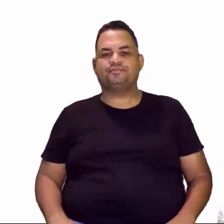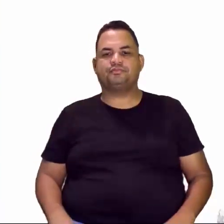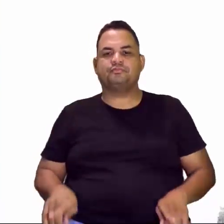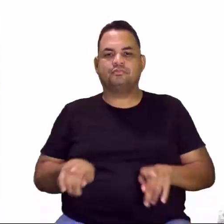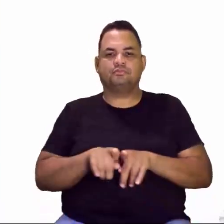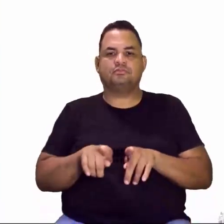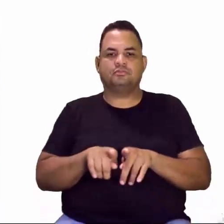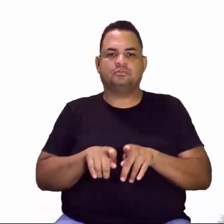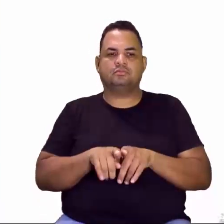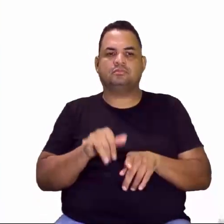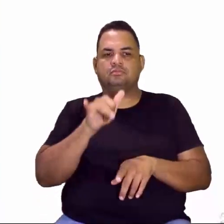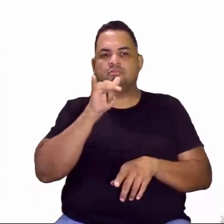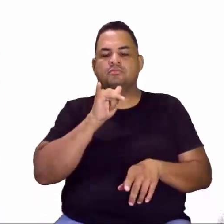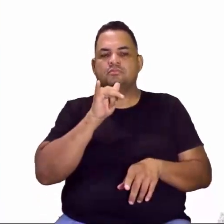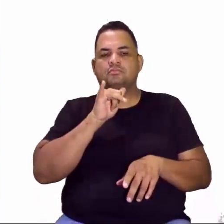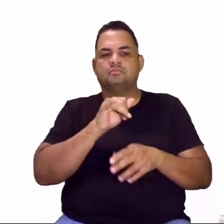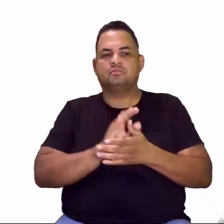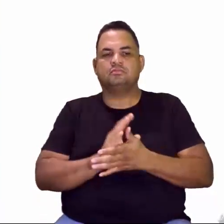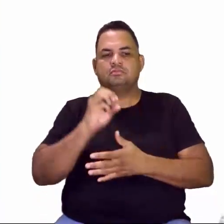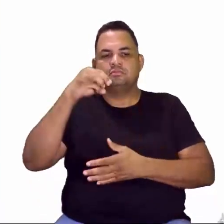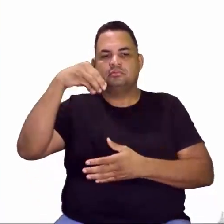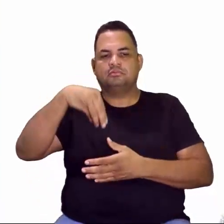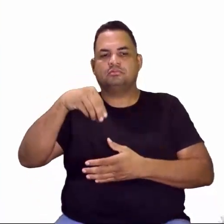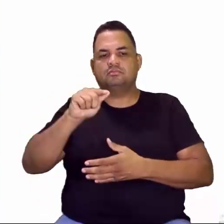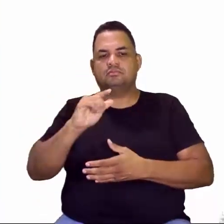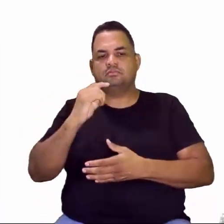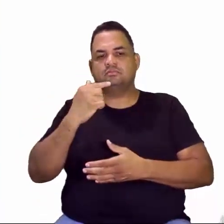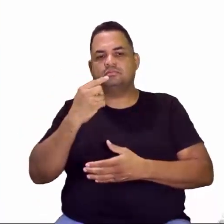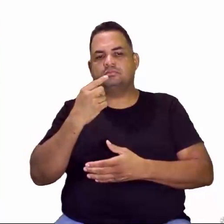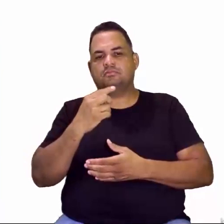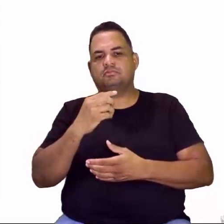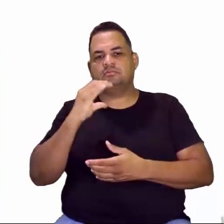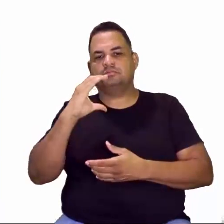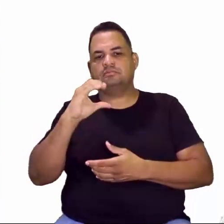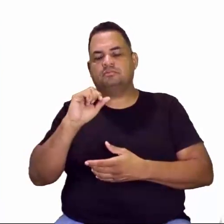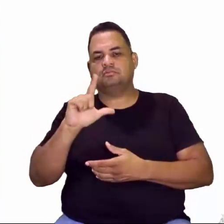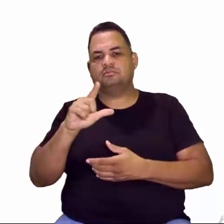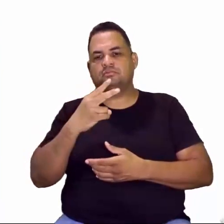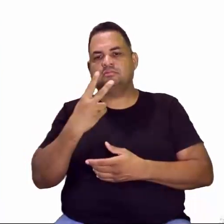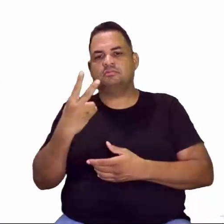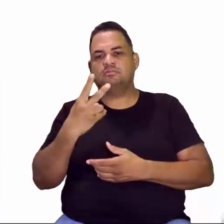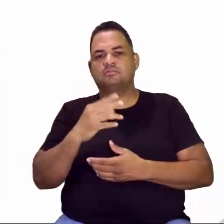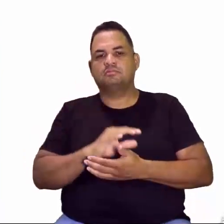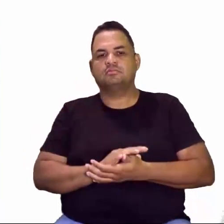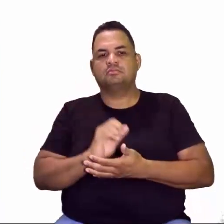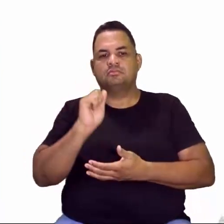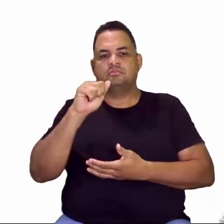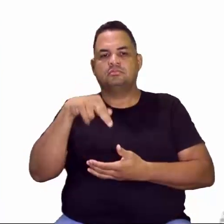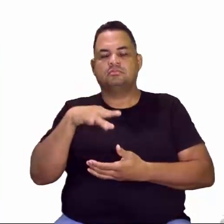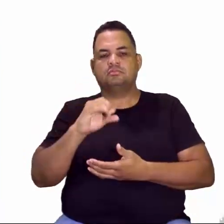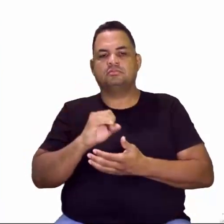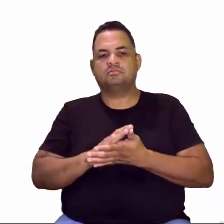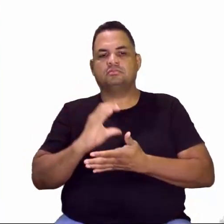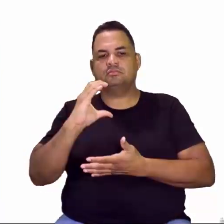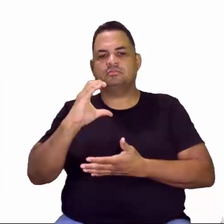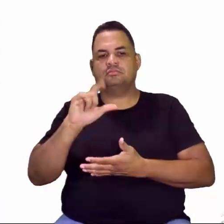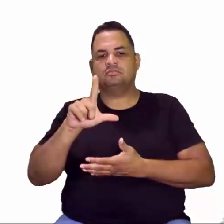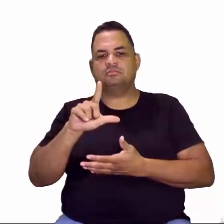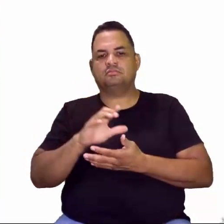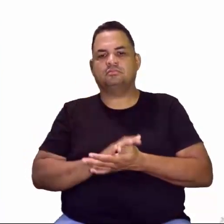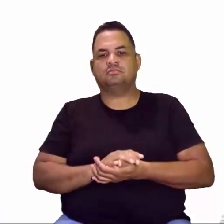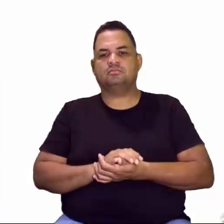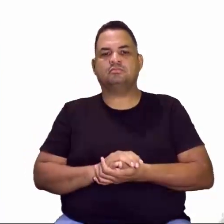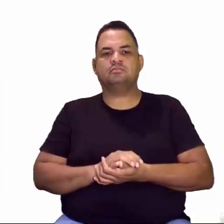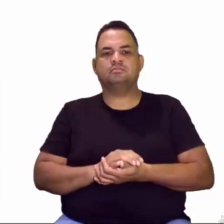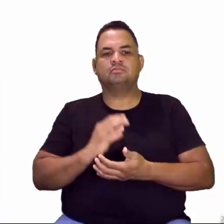Vimos também o exemplo do MgCl2, onde o nosso ânion é o cloreto